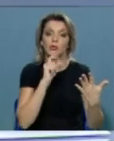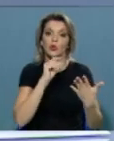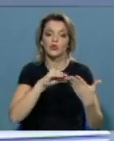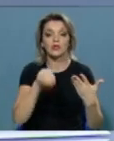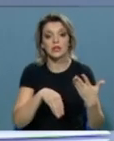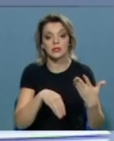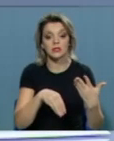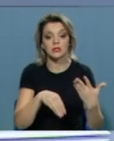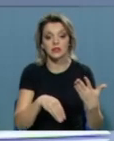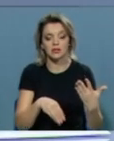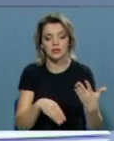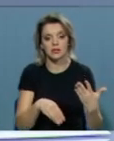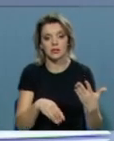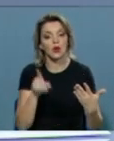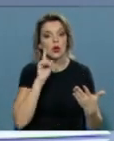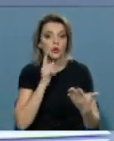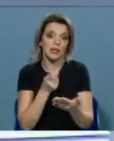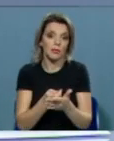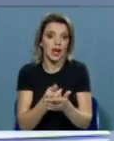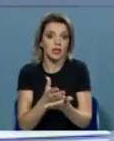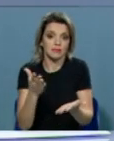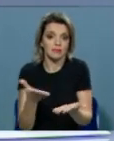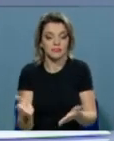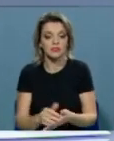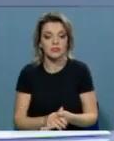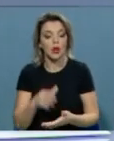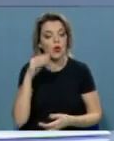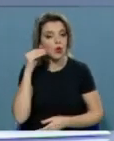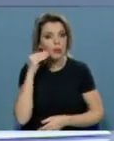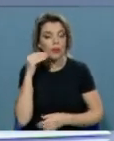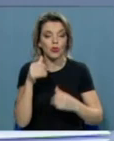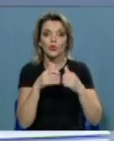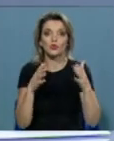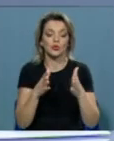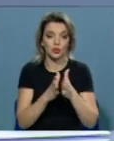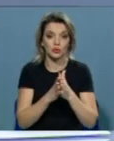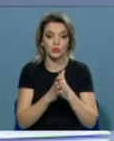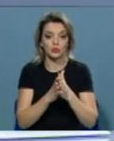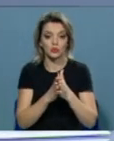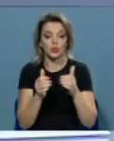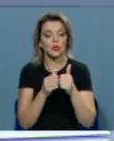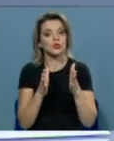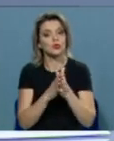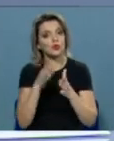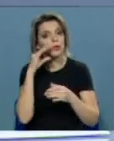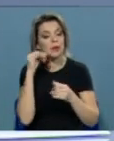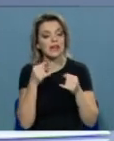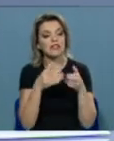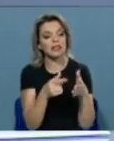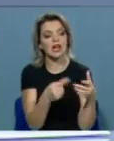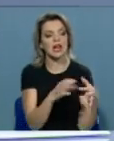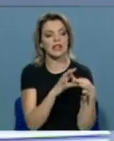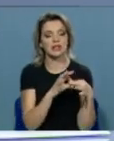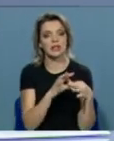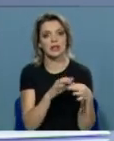conferir o que interessa para rodar fazer mais uma em cima os bancos são todos todos os intervencionados todos os e uma